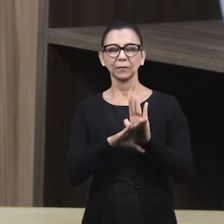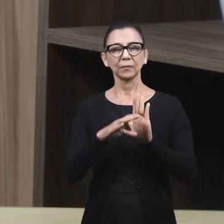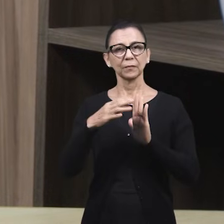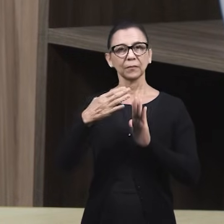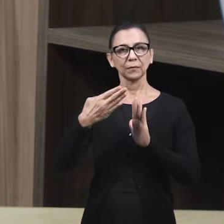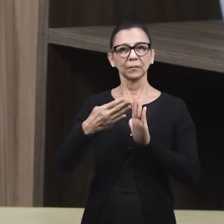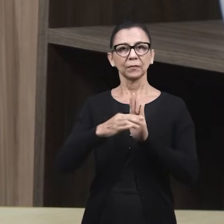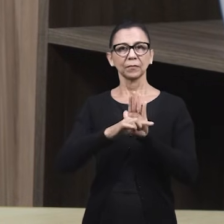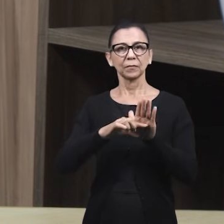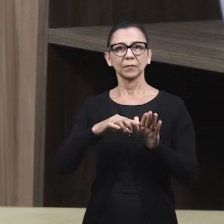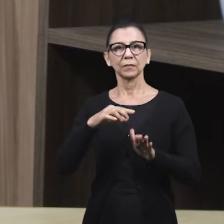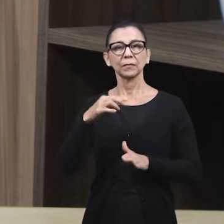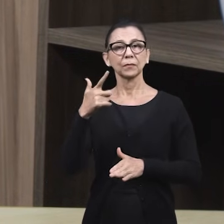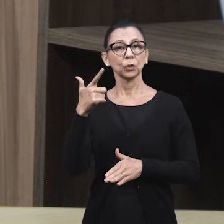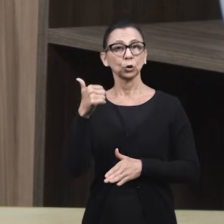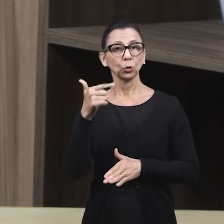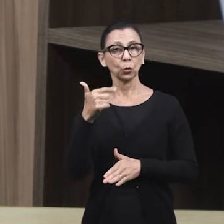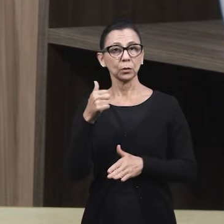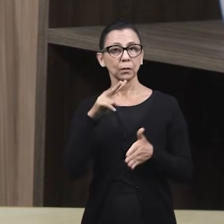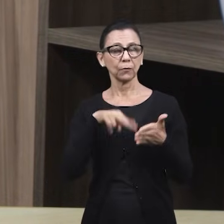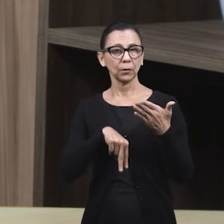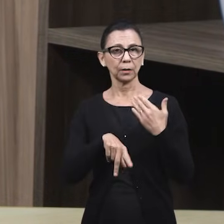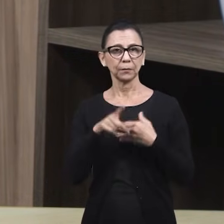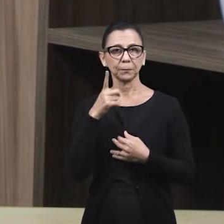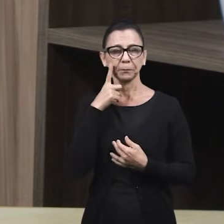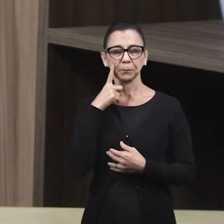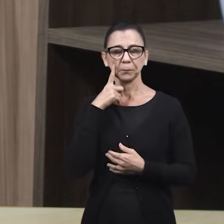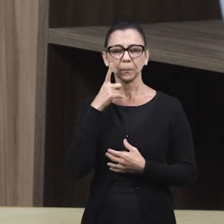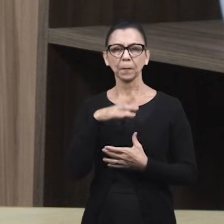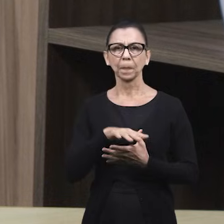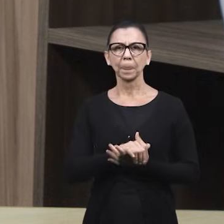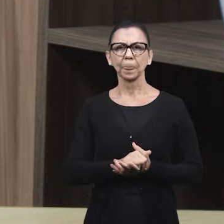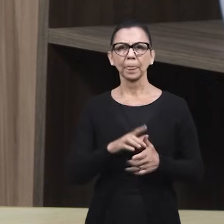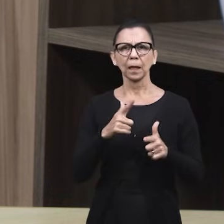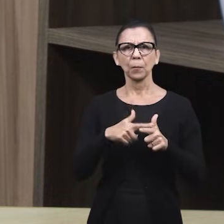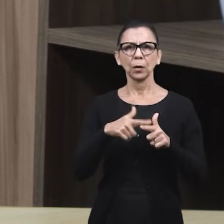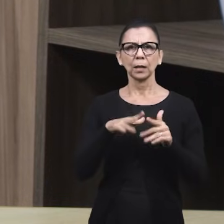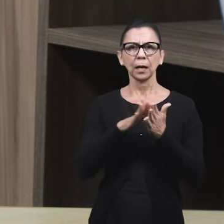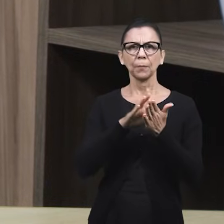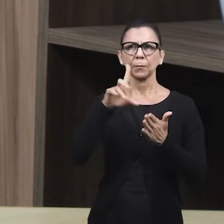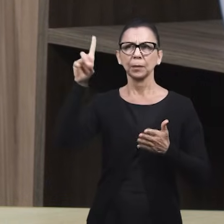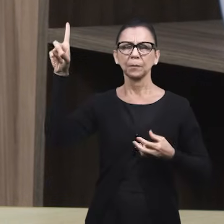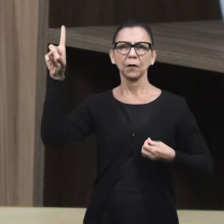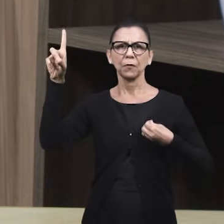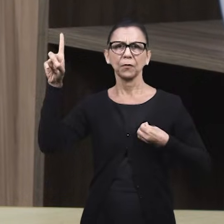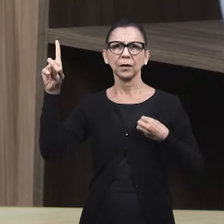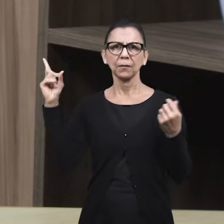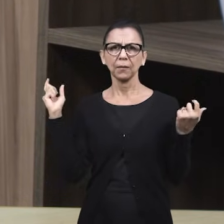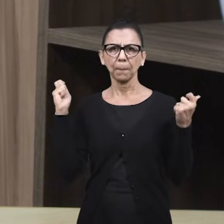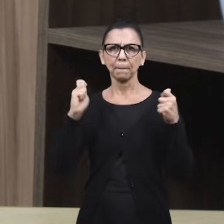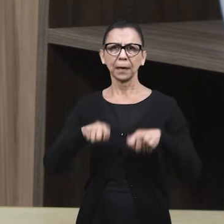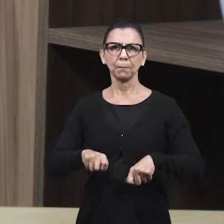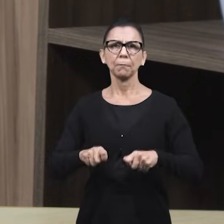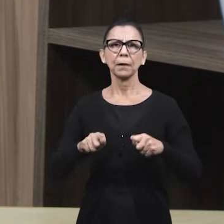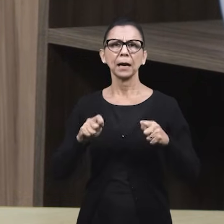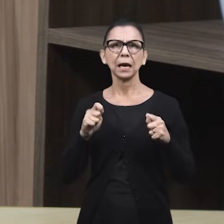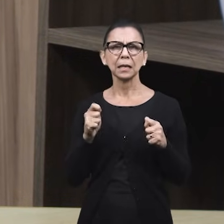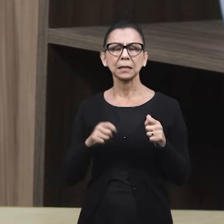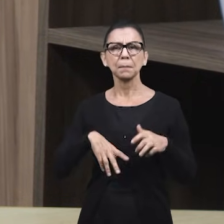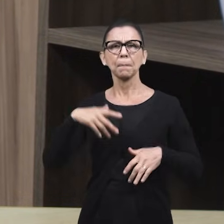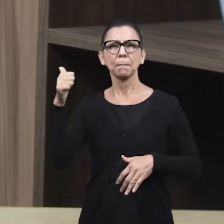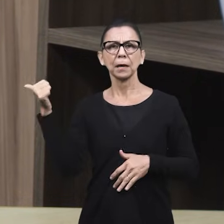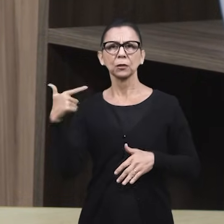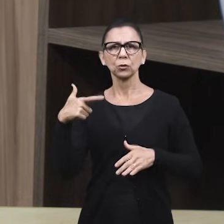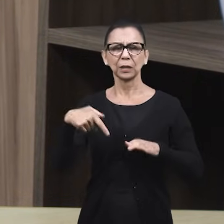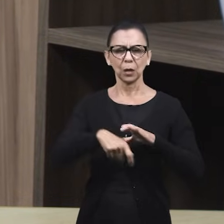no capítulo 4, verso de número 12, que eu vou ler agora. Diz assim: porque a palavra de Deus é viva e eficaz e